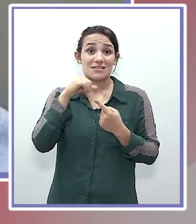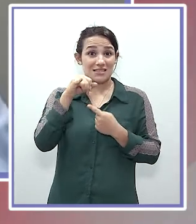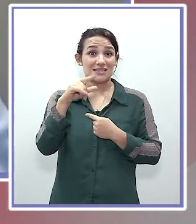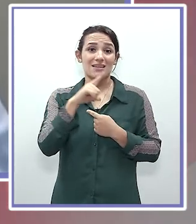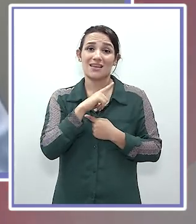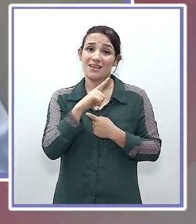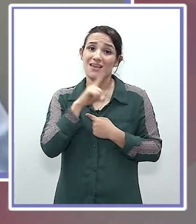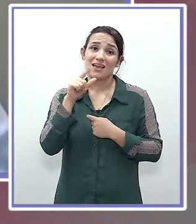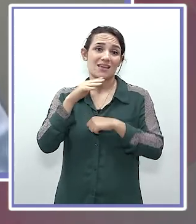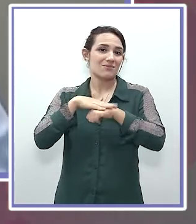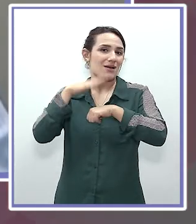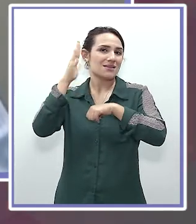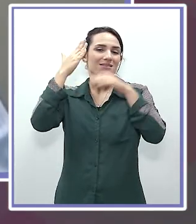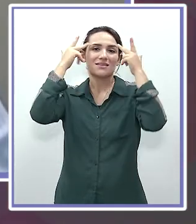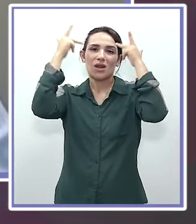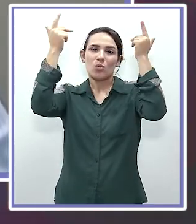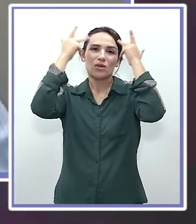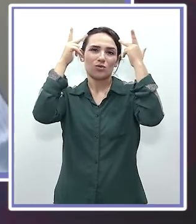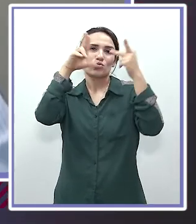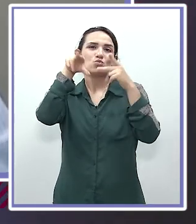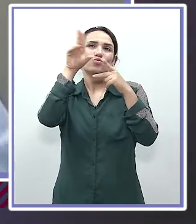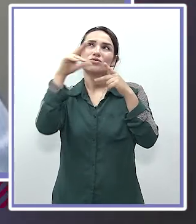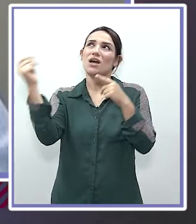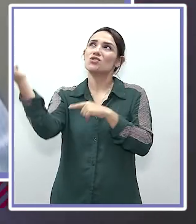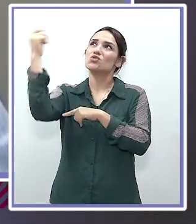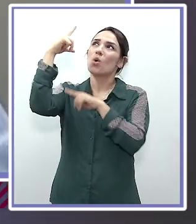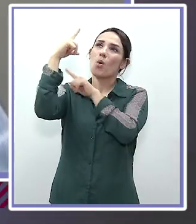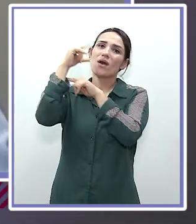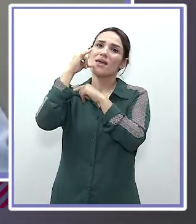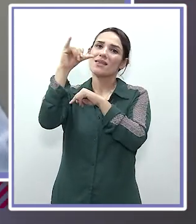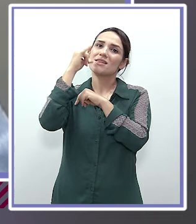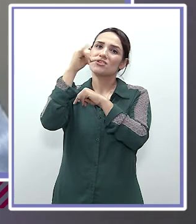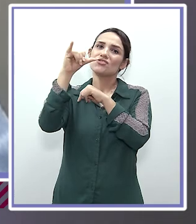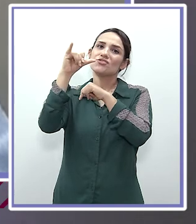uma tranquilidade para o sistema elétrico nacional,